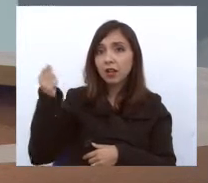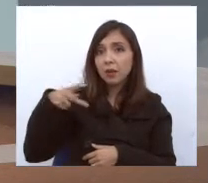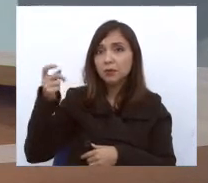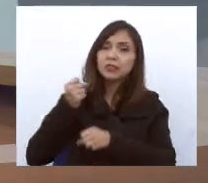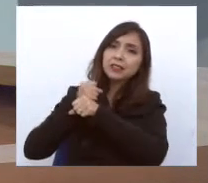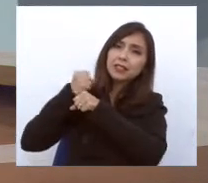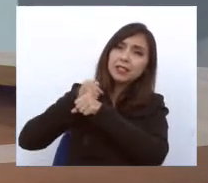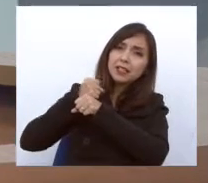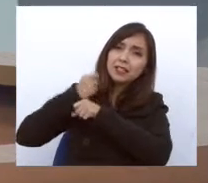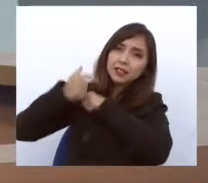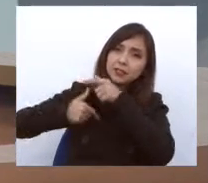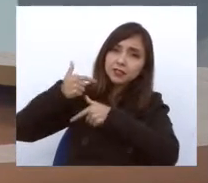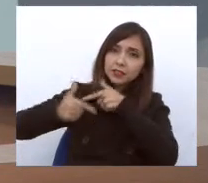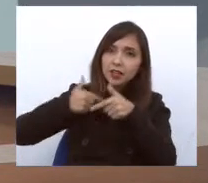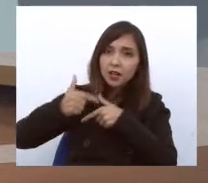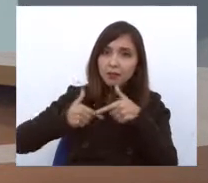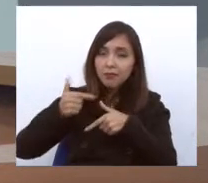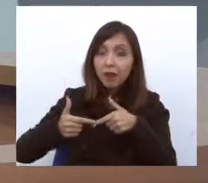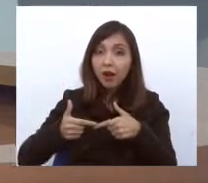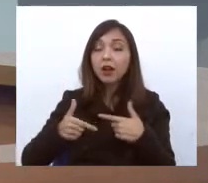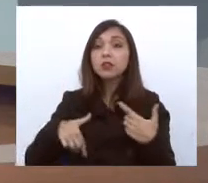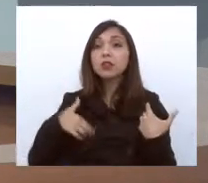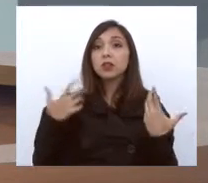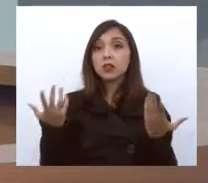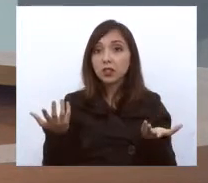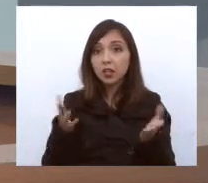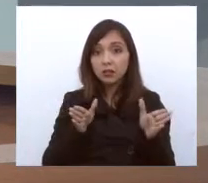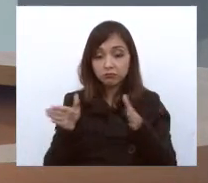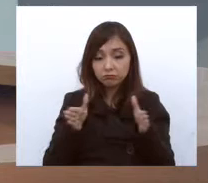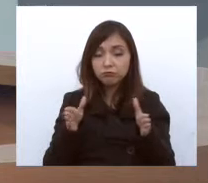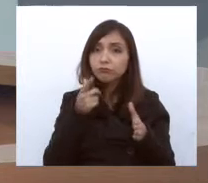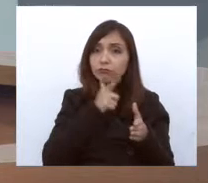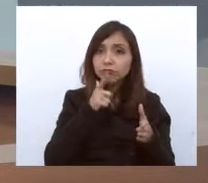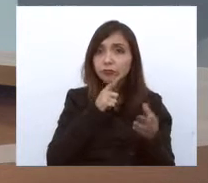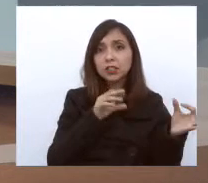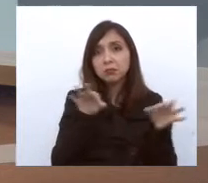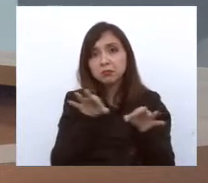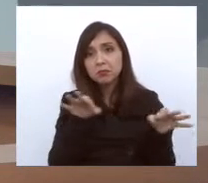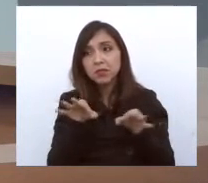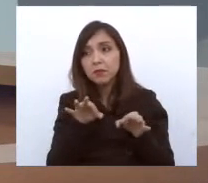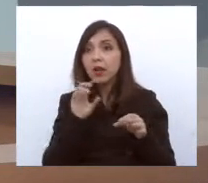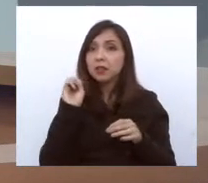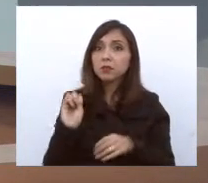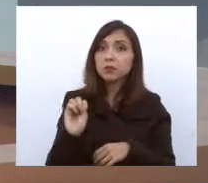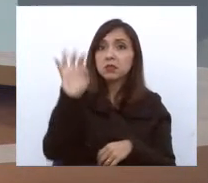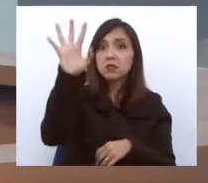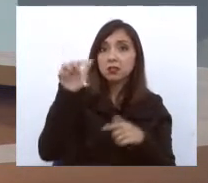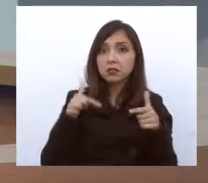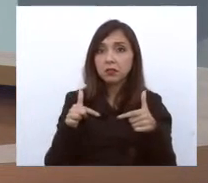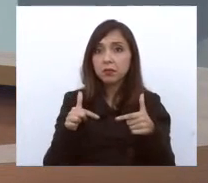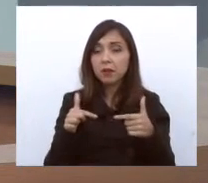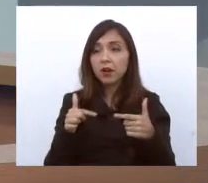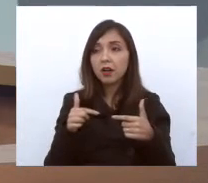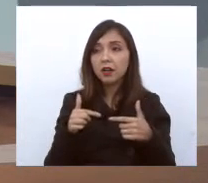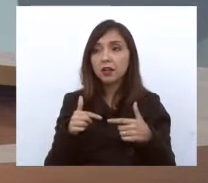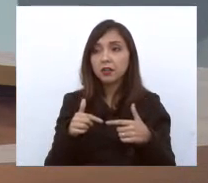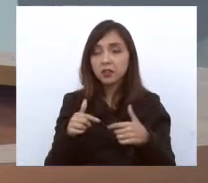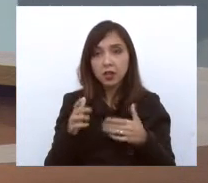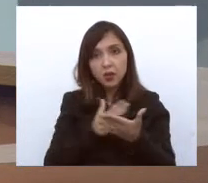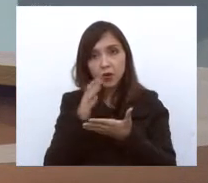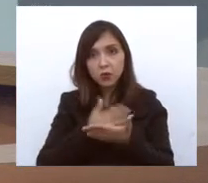vida inteira, constrói o seu patrimônio dentro do seu ganho. Quando sai, cumpre